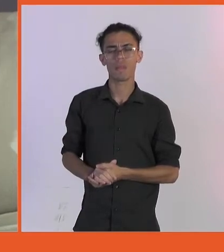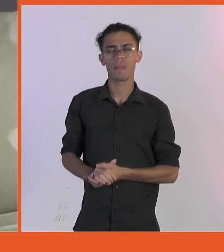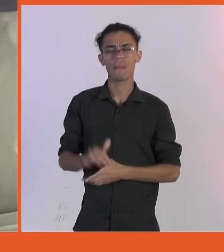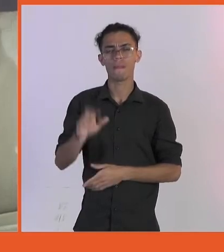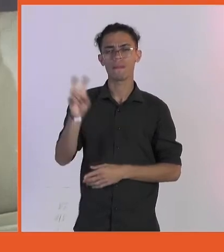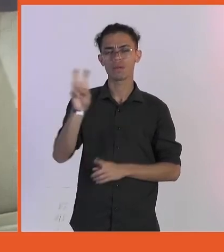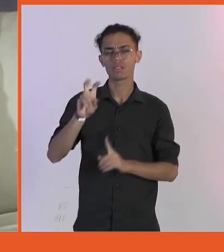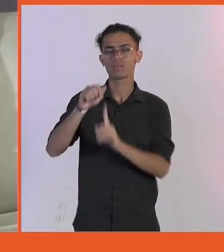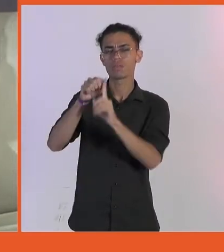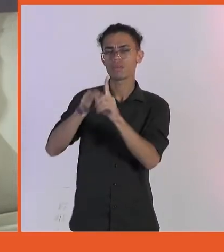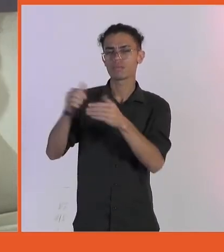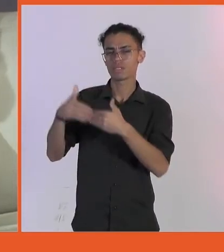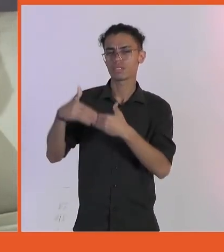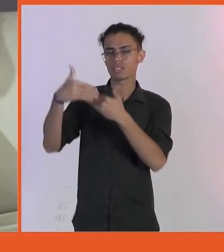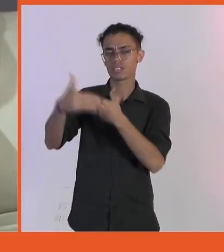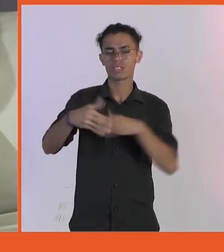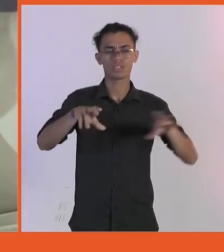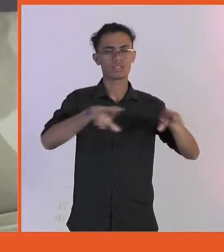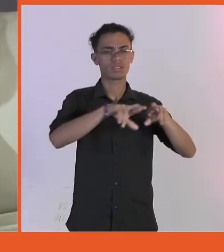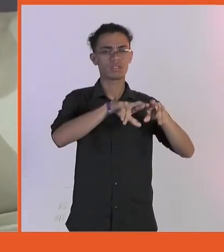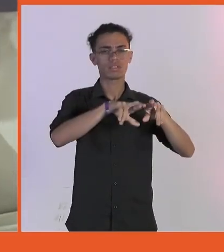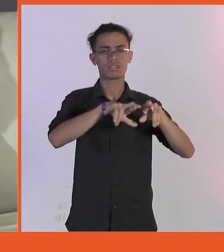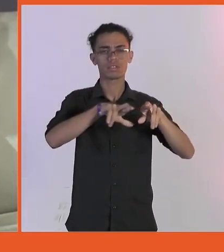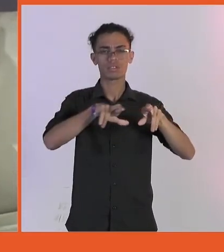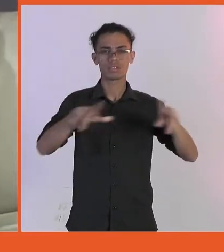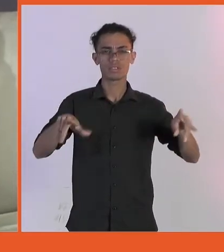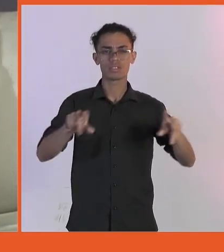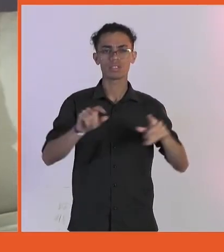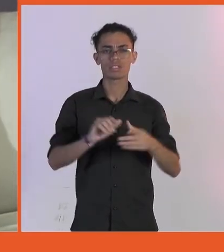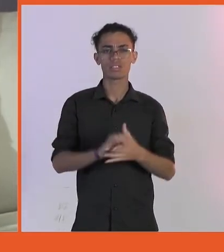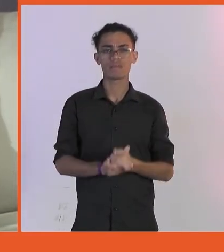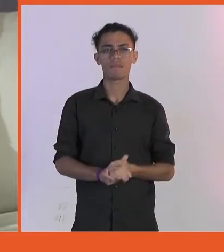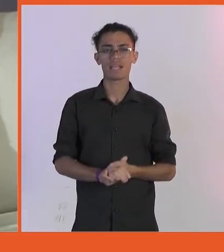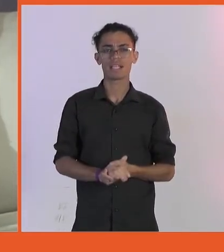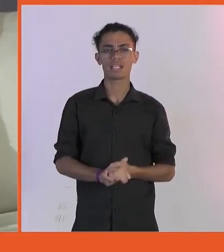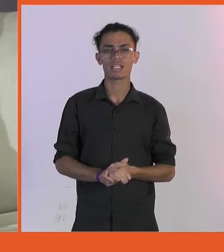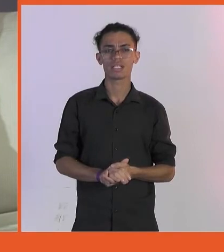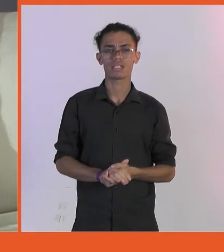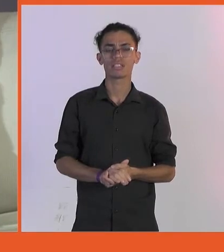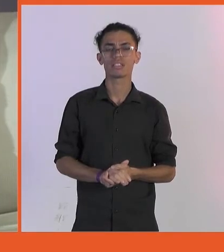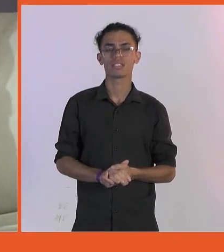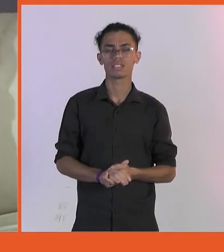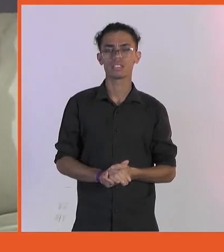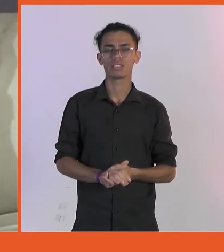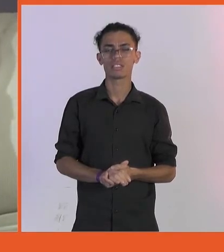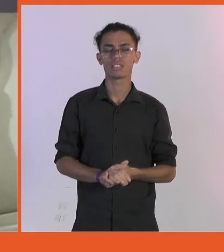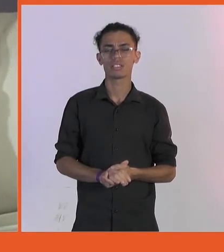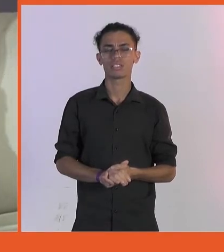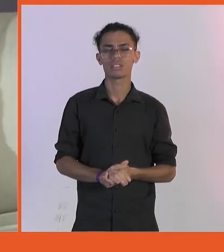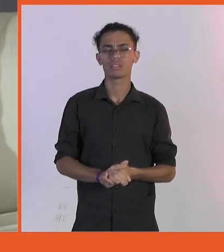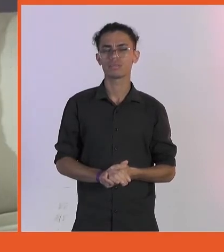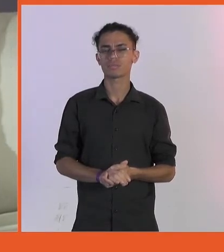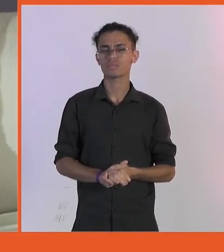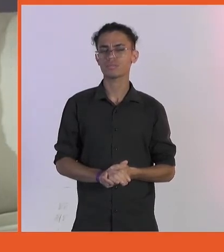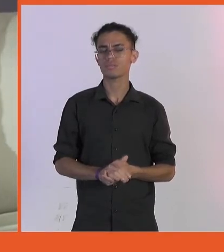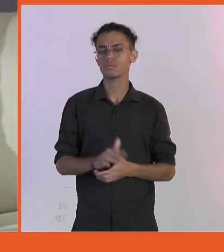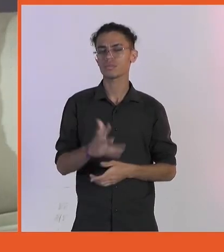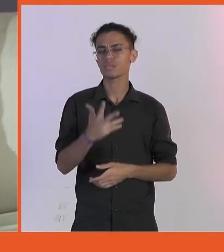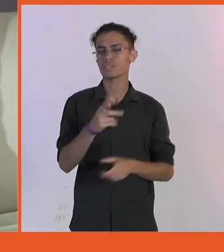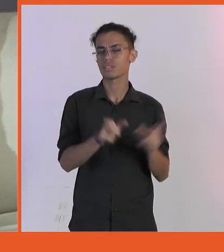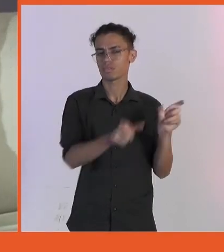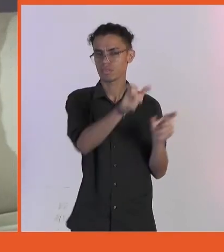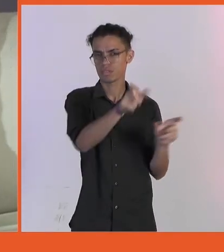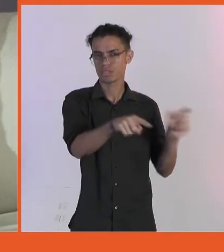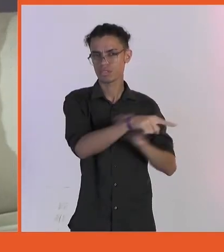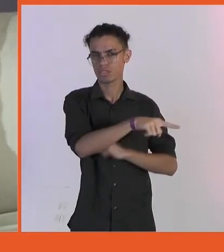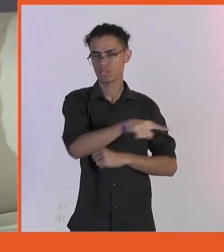memes diferentes. E tinha que tirar a criatividade, assim, raspar. É, mas foi uma escolha nossa. Eu acho que as pessoas, elas…